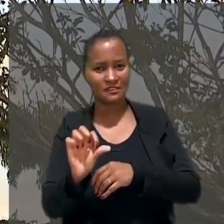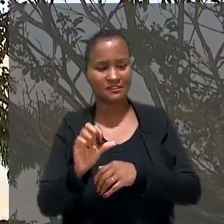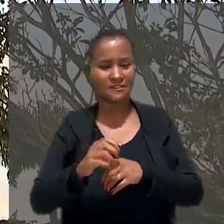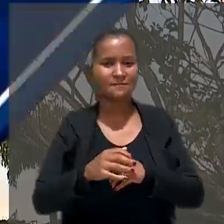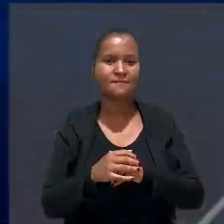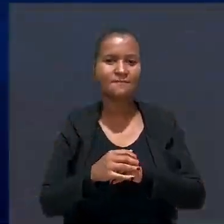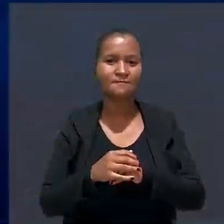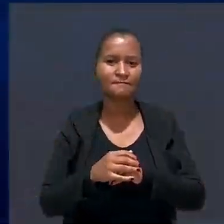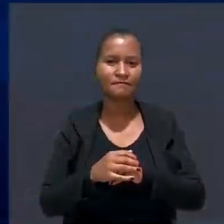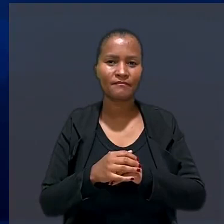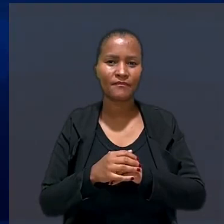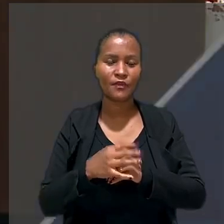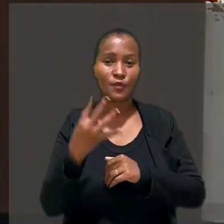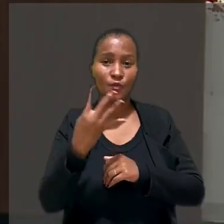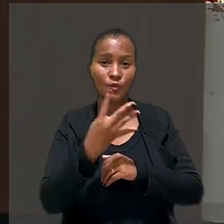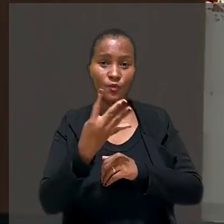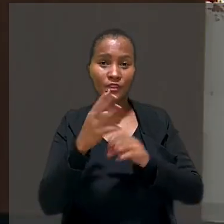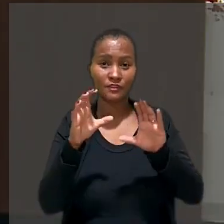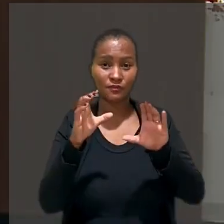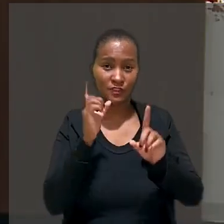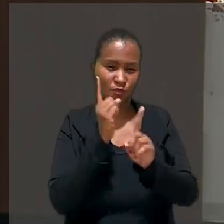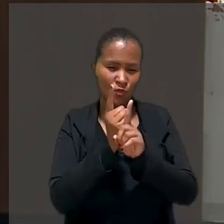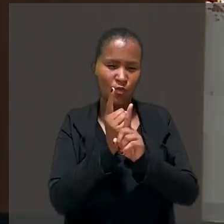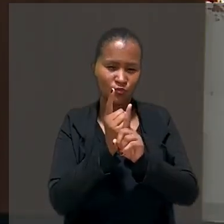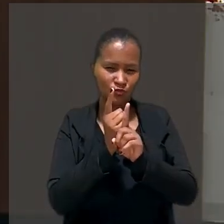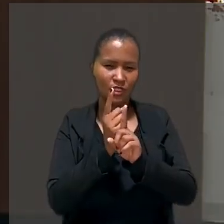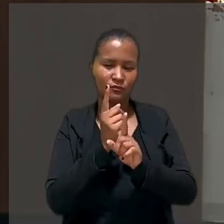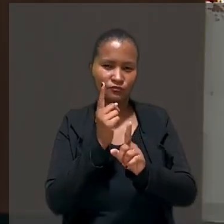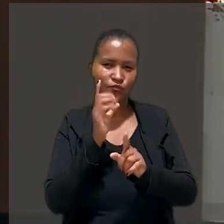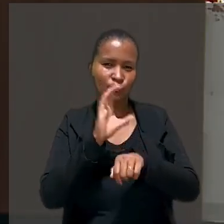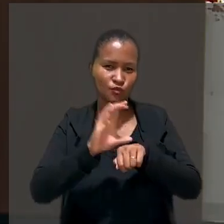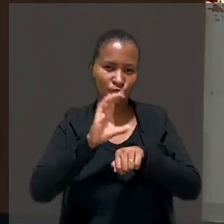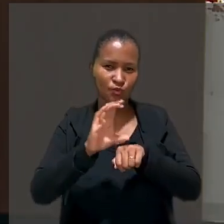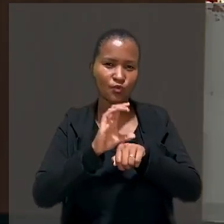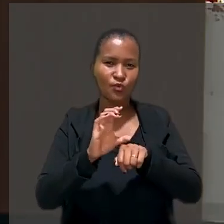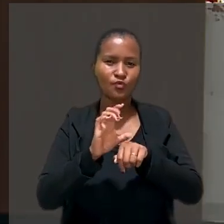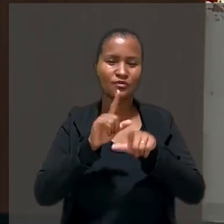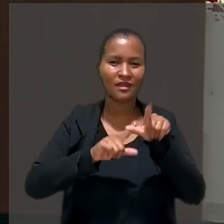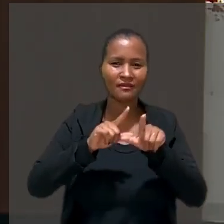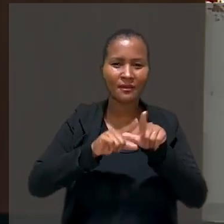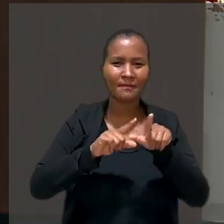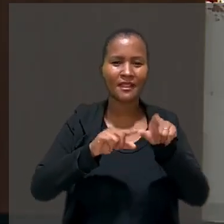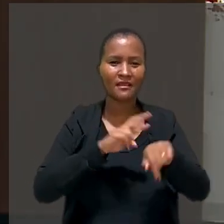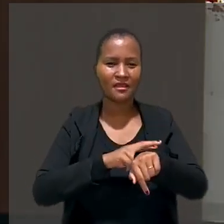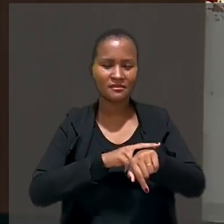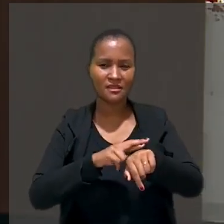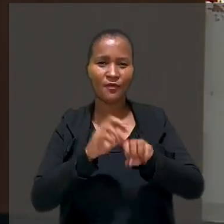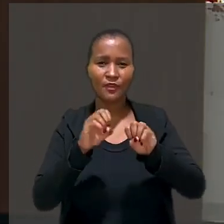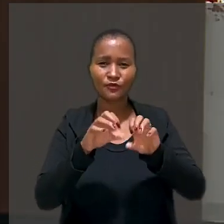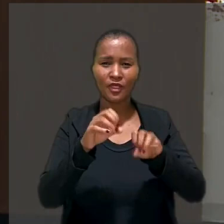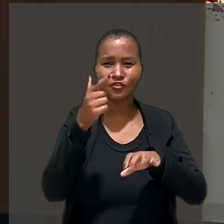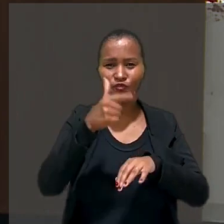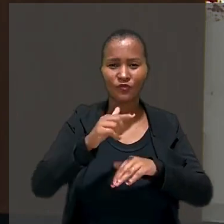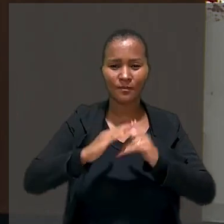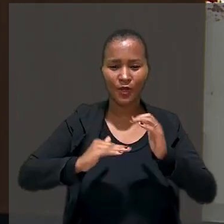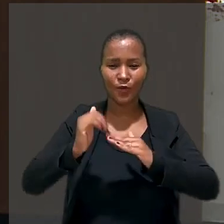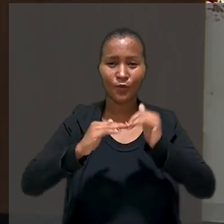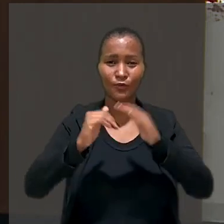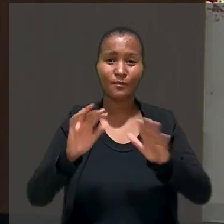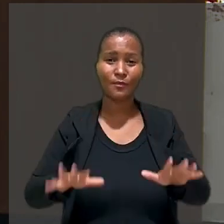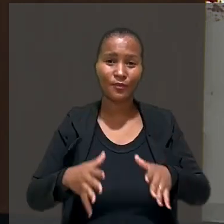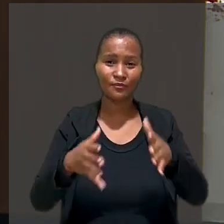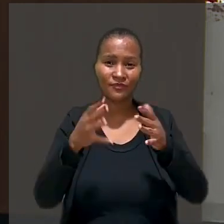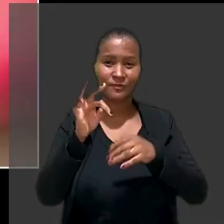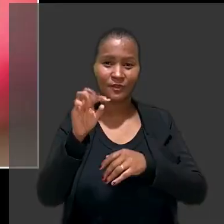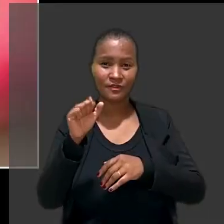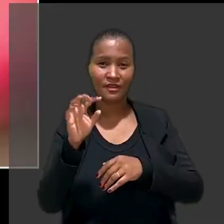2021-2026. O quarto encontro do curso Letramento Racial, Reeducar para Construir, promovido pelo Tribunal